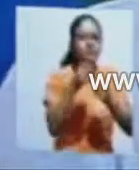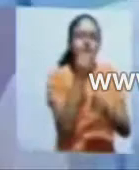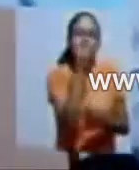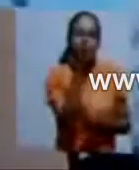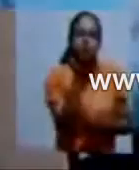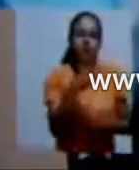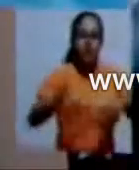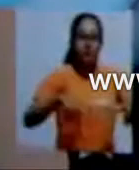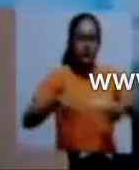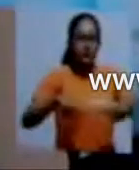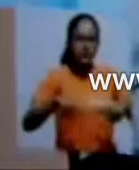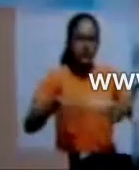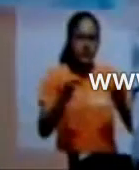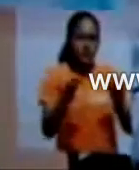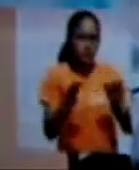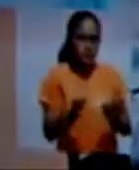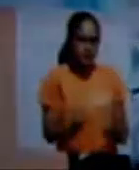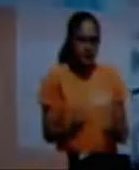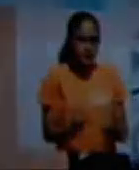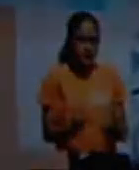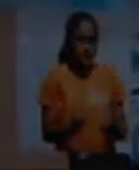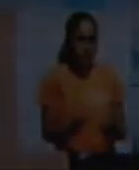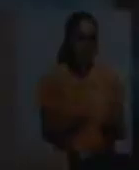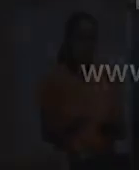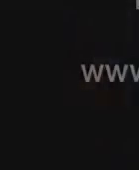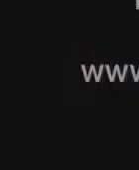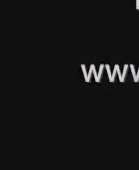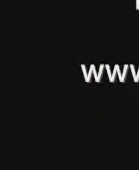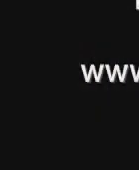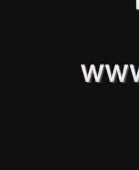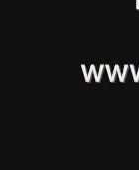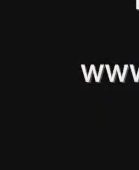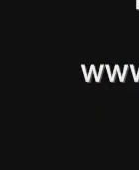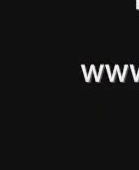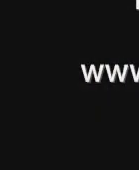trabalho honesto, digno, ou eu vou